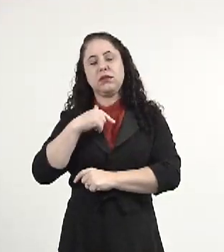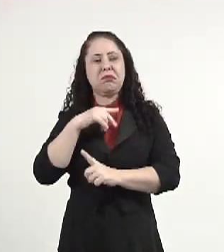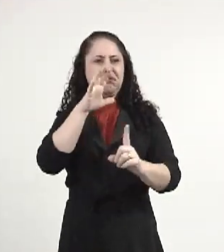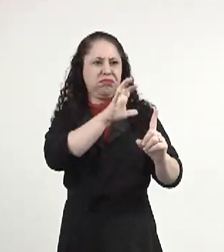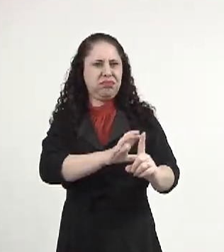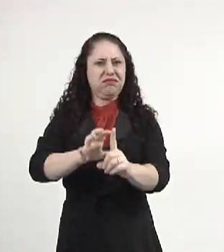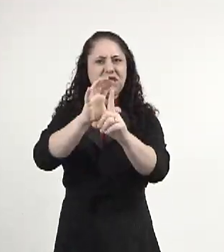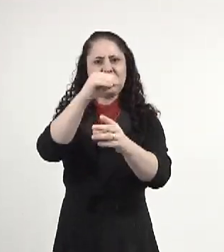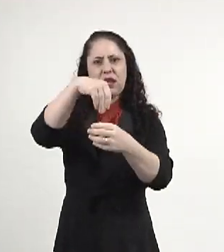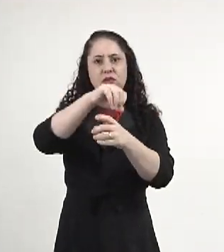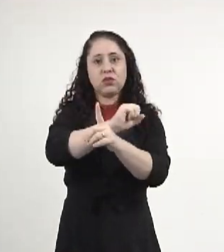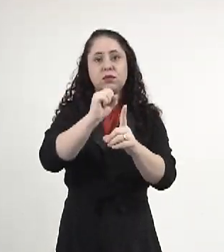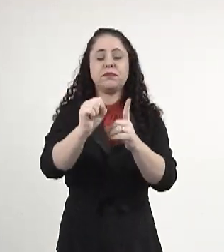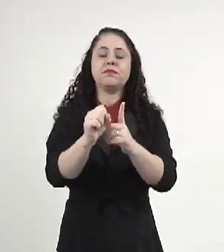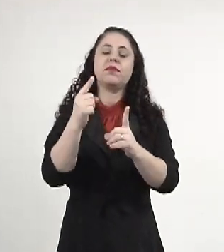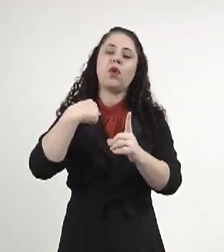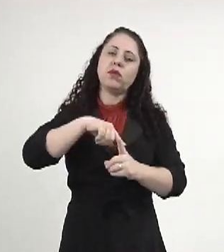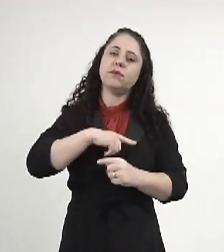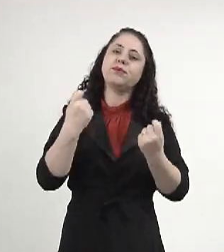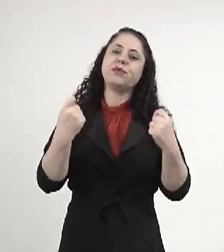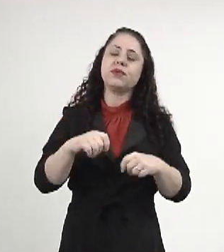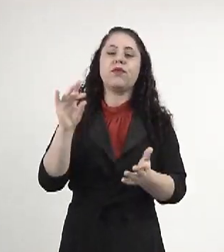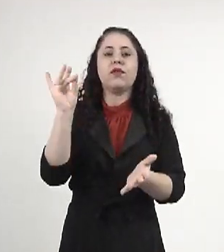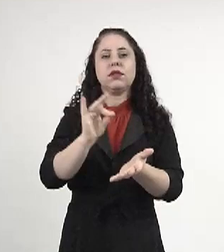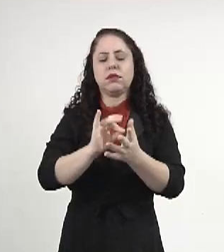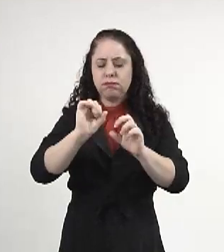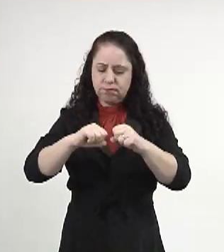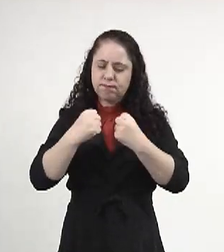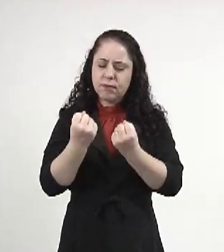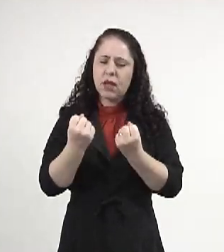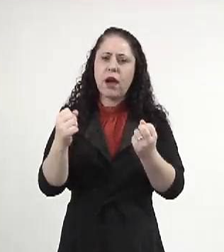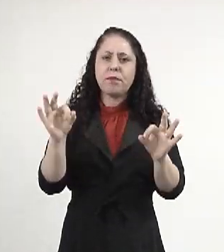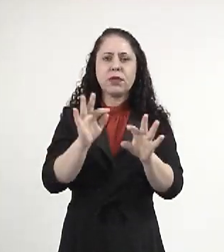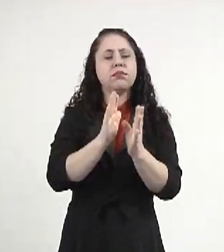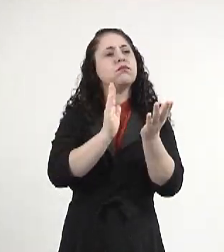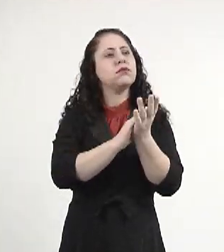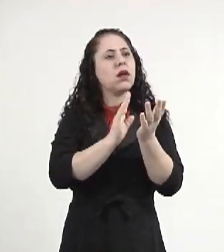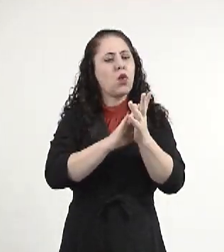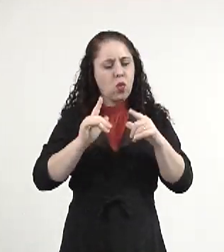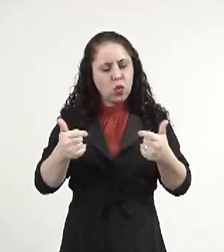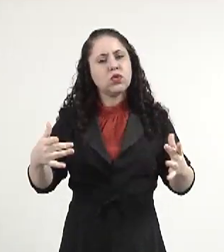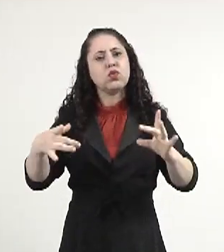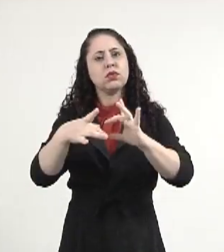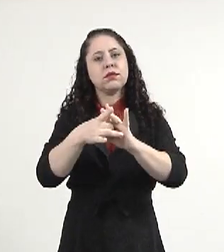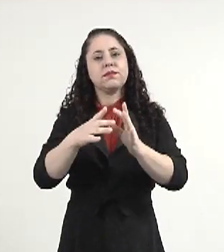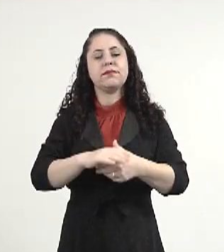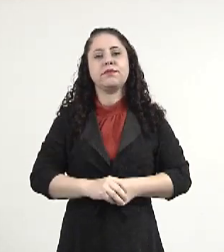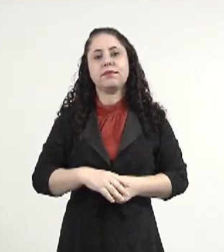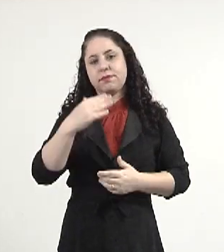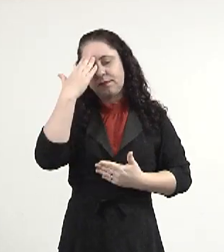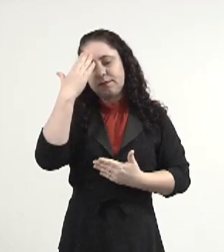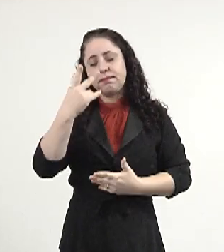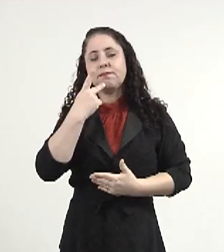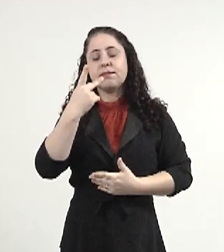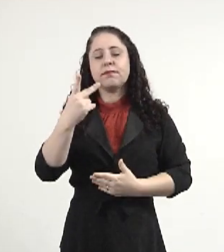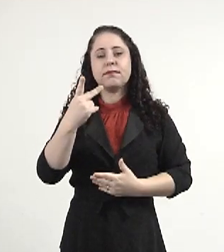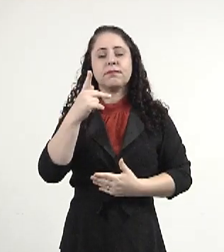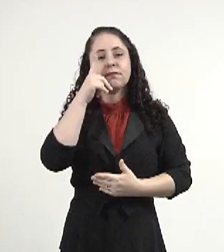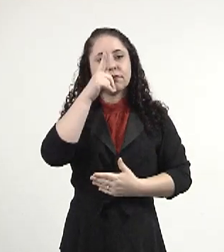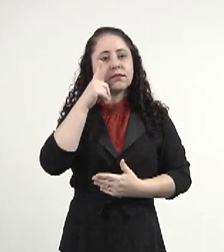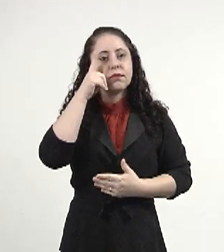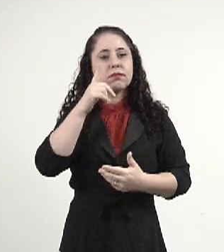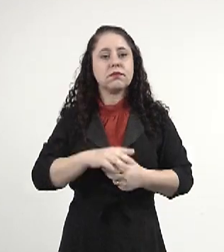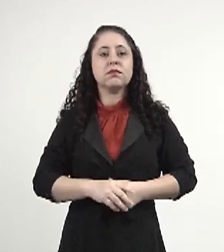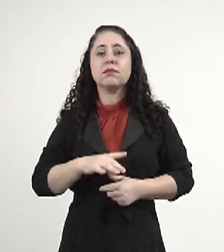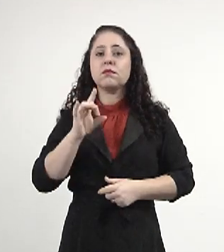assombra toda a nossa sociedade. Então, acho que a gente precisa realmente enfrentar isso. Parabéns, conte comigo nessa luta. Obrigado, deputada, pela colaboração.